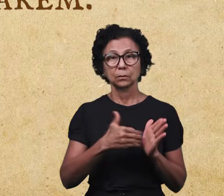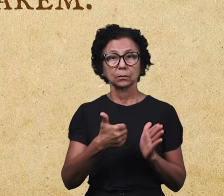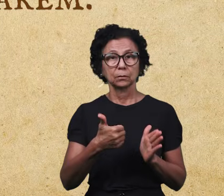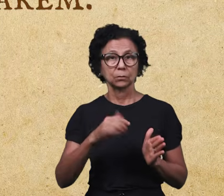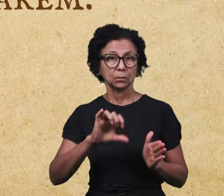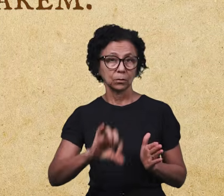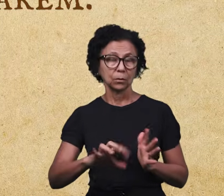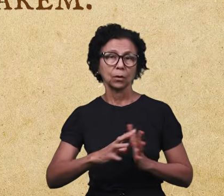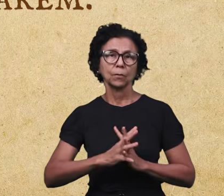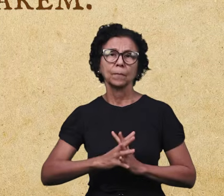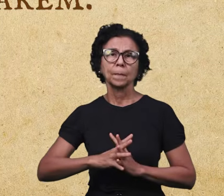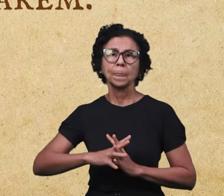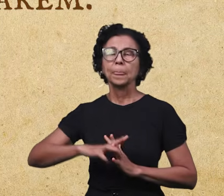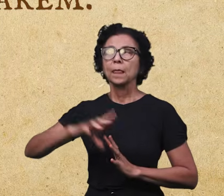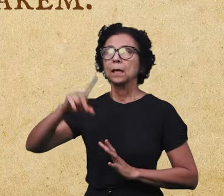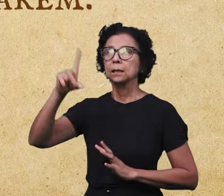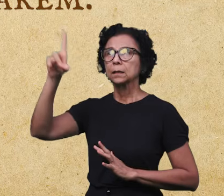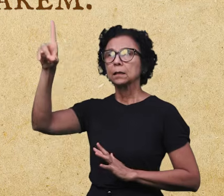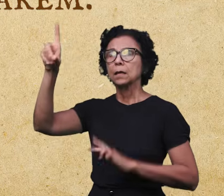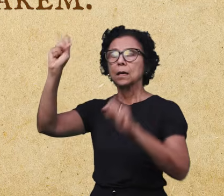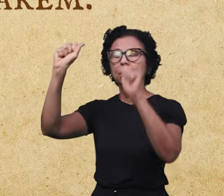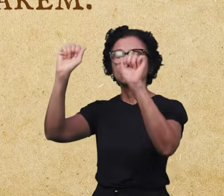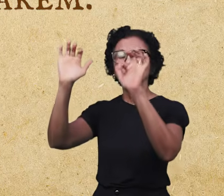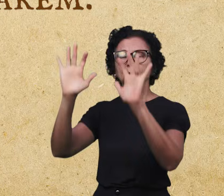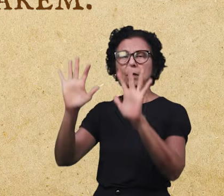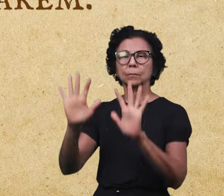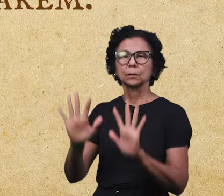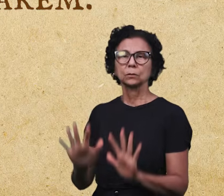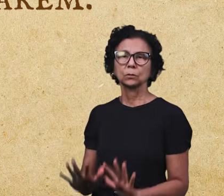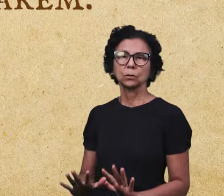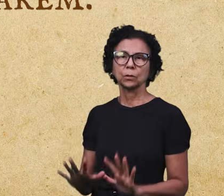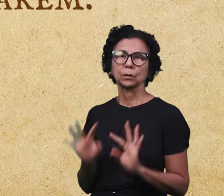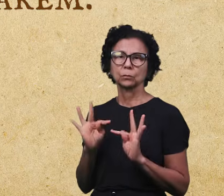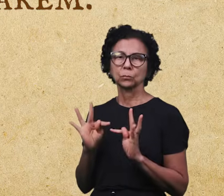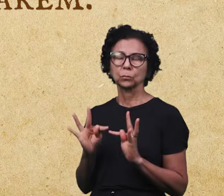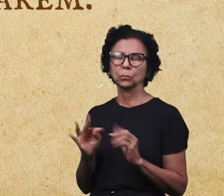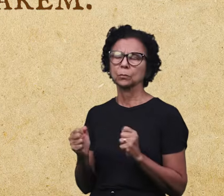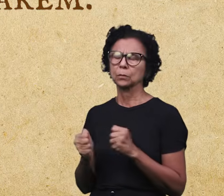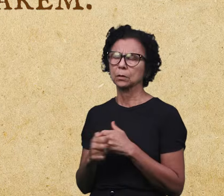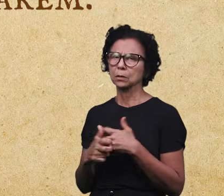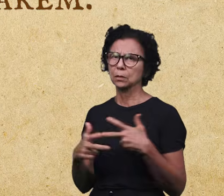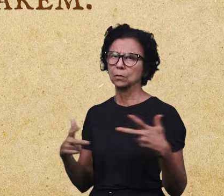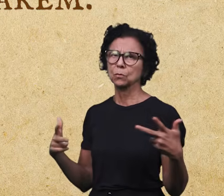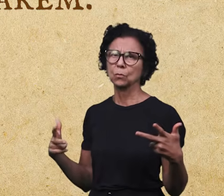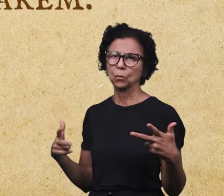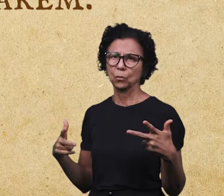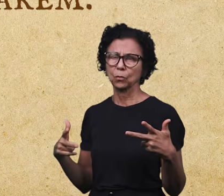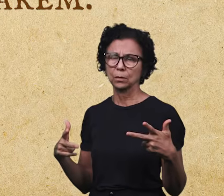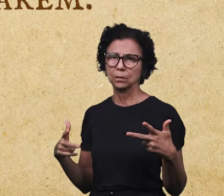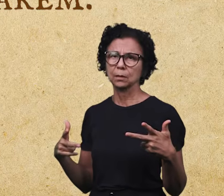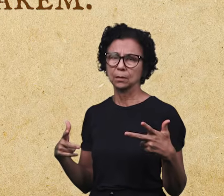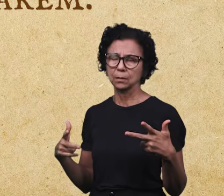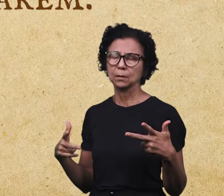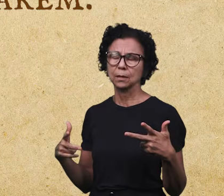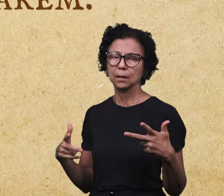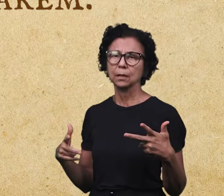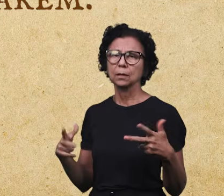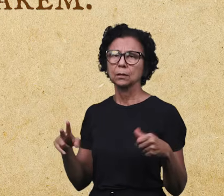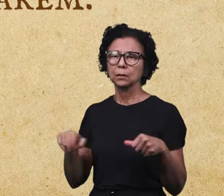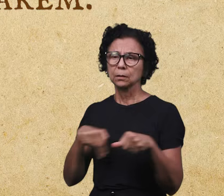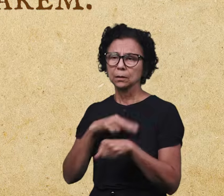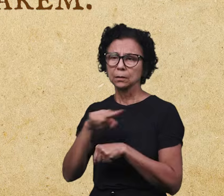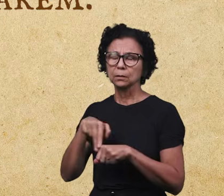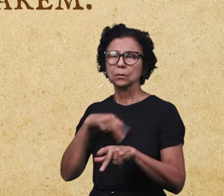28, 29. Assim, pois, te dê Deus do orvalho dos céus, das gorduras da terra, abundância de trigo e de